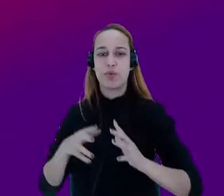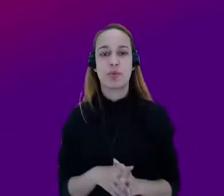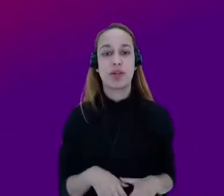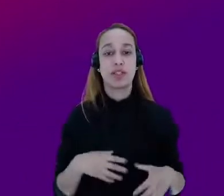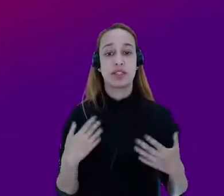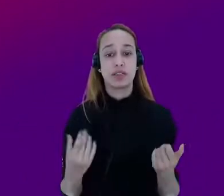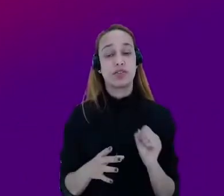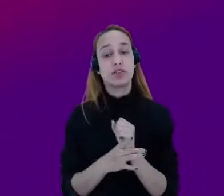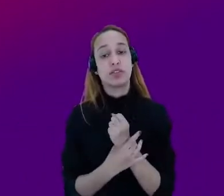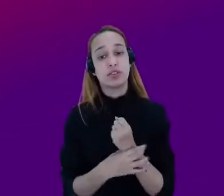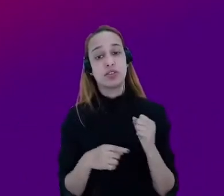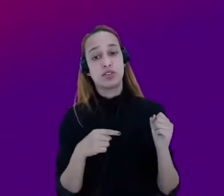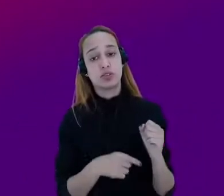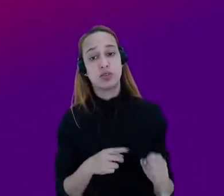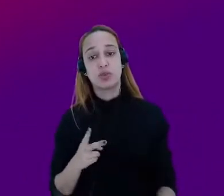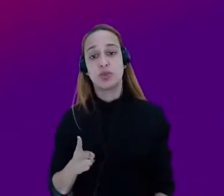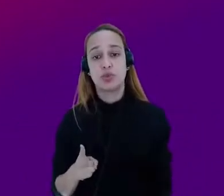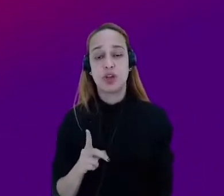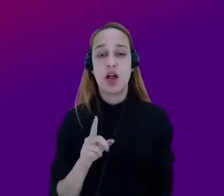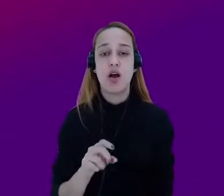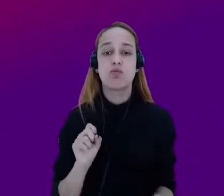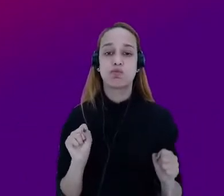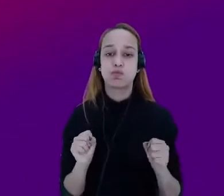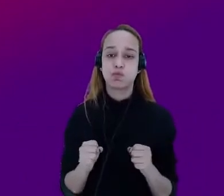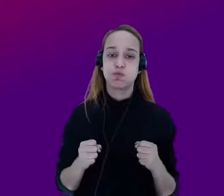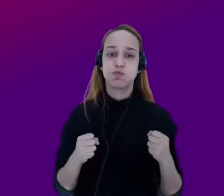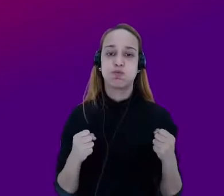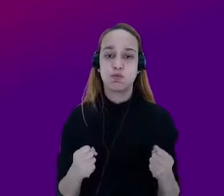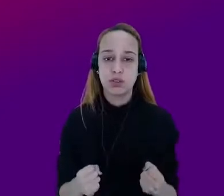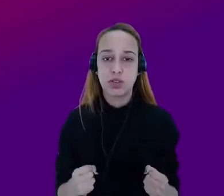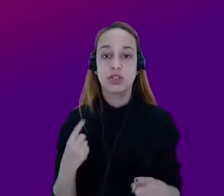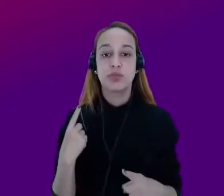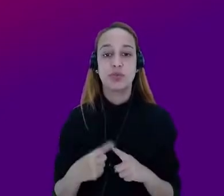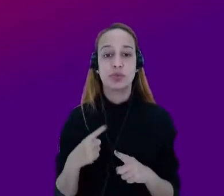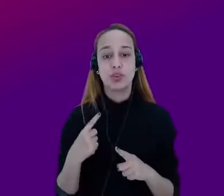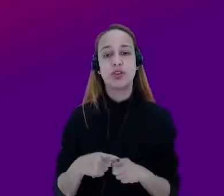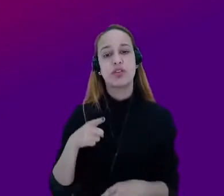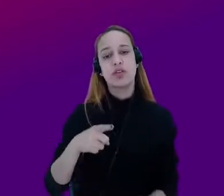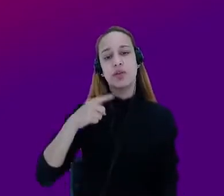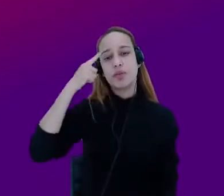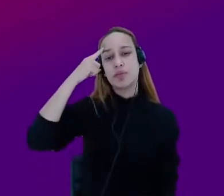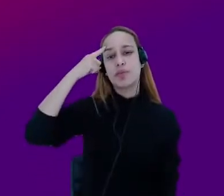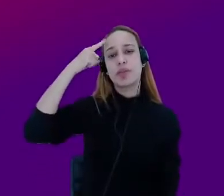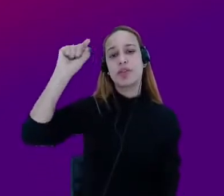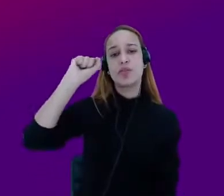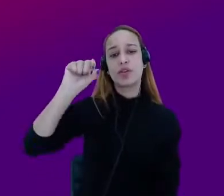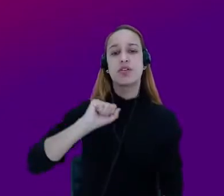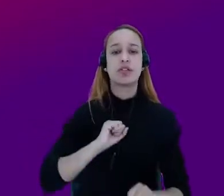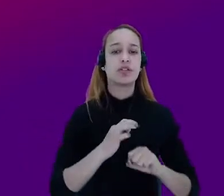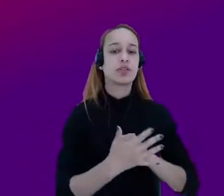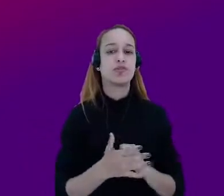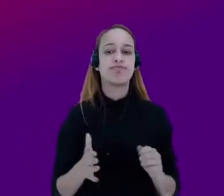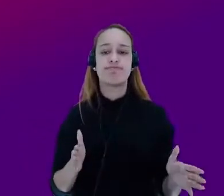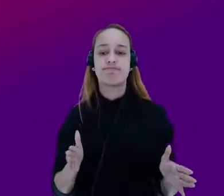ainda tem muito potencial para crescer, porque quando você pensa em pandemia, quando você pensa em